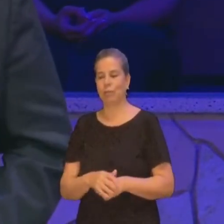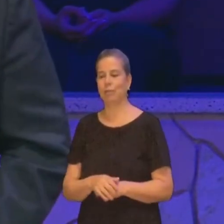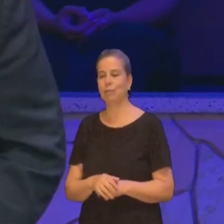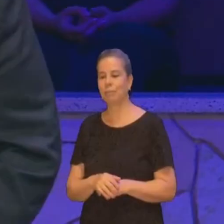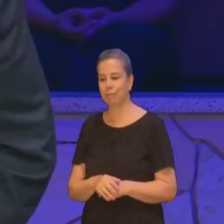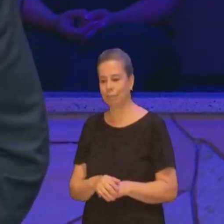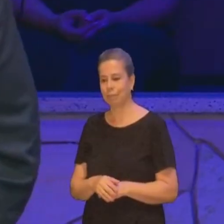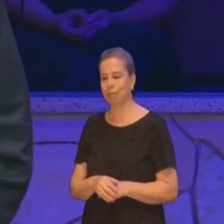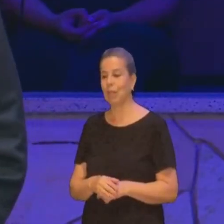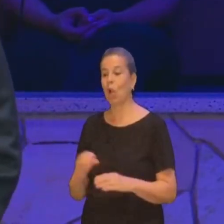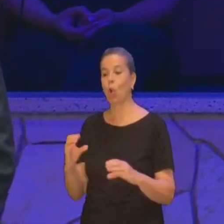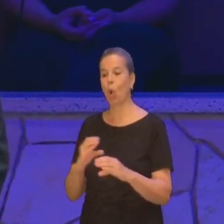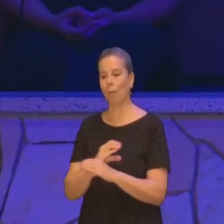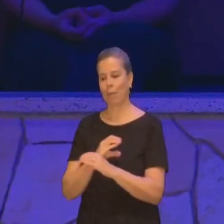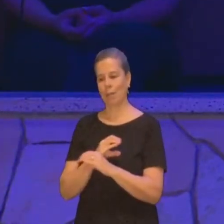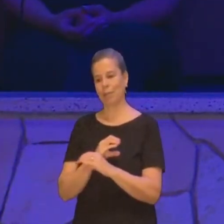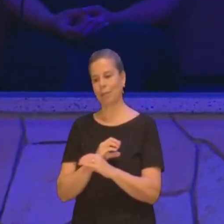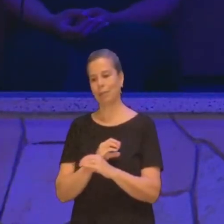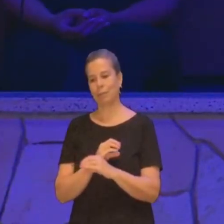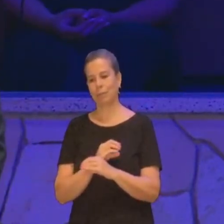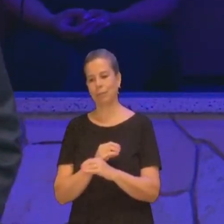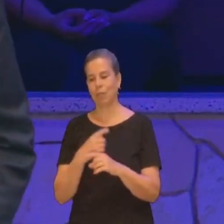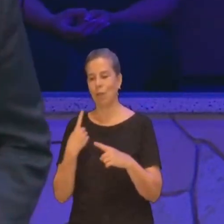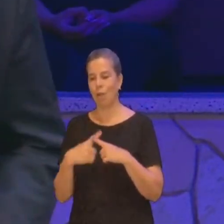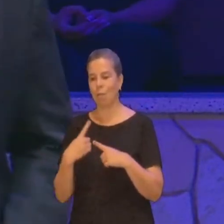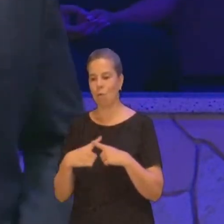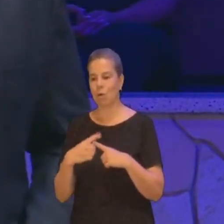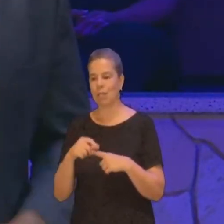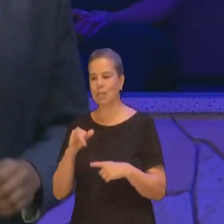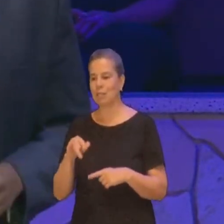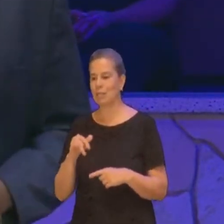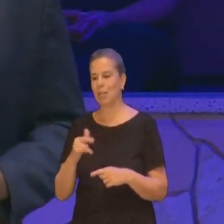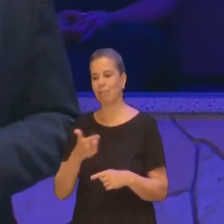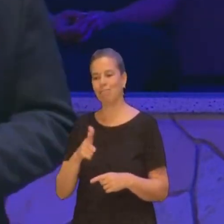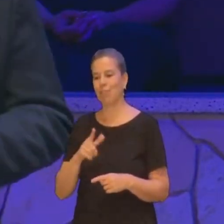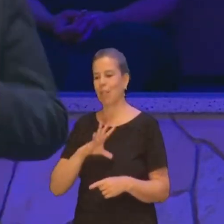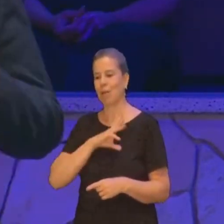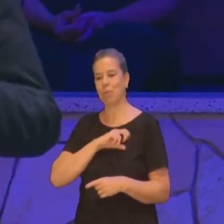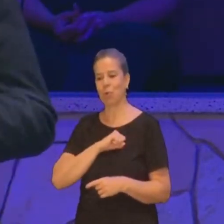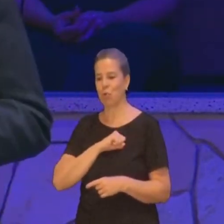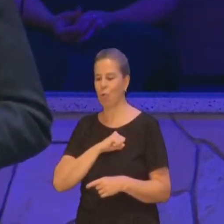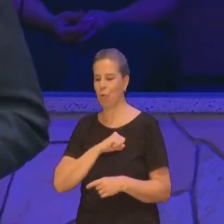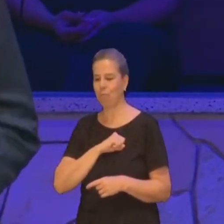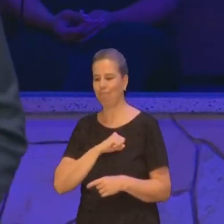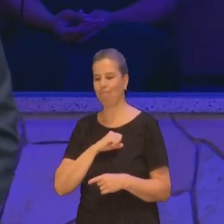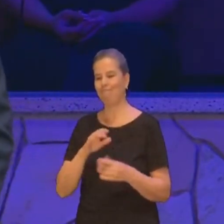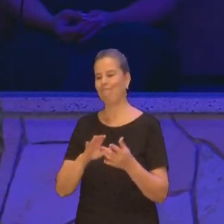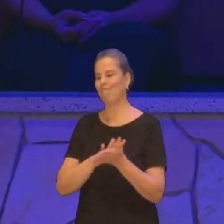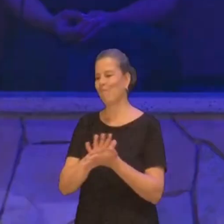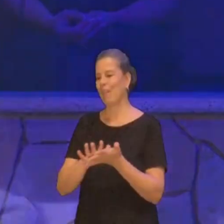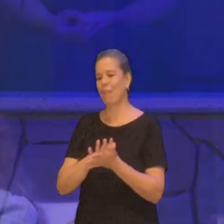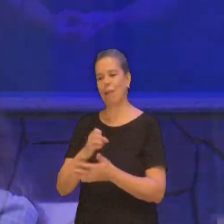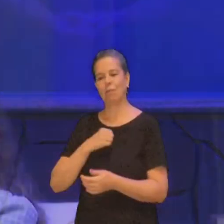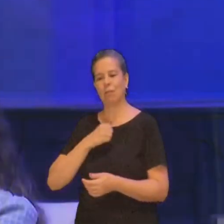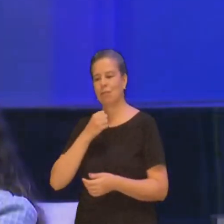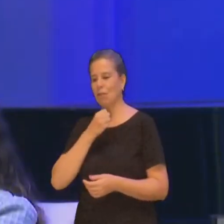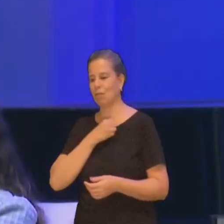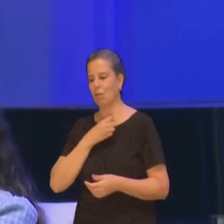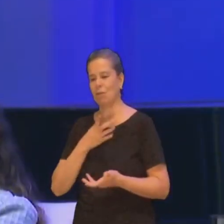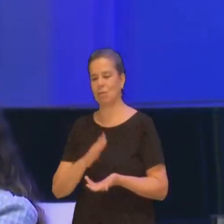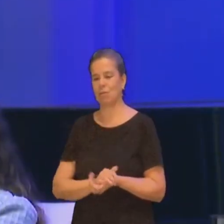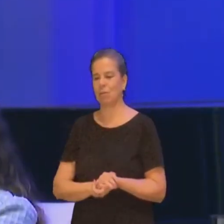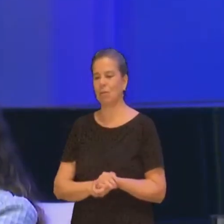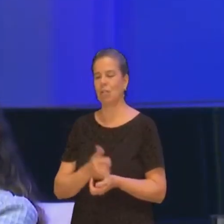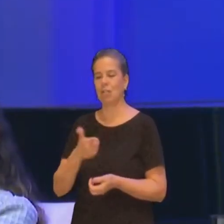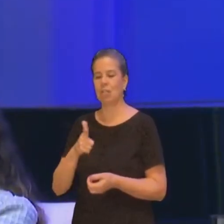obra completa. Porque se não houver amor, meus irmãos, não vale nada o sacerdócio. Se não